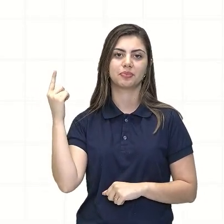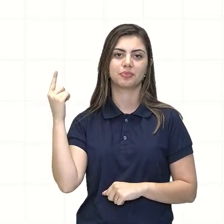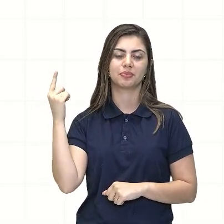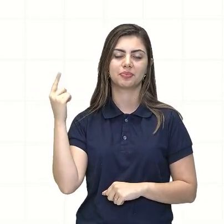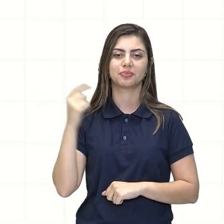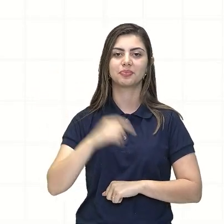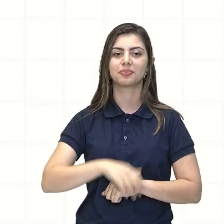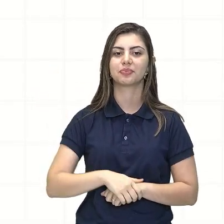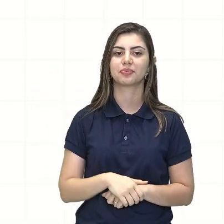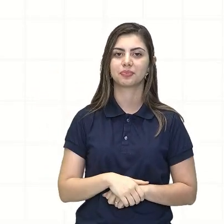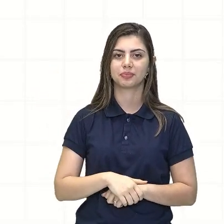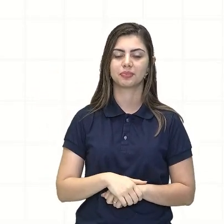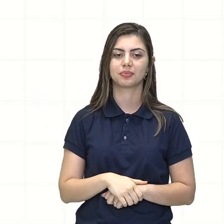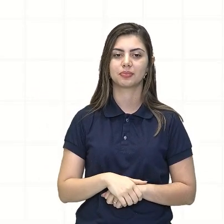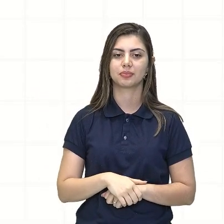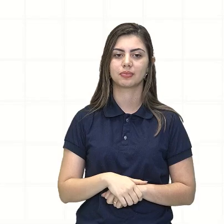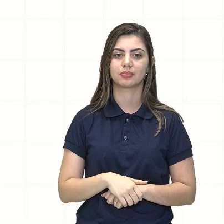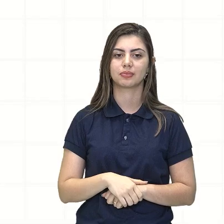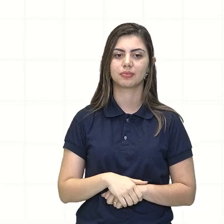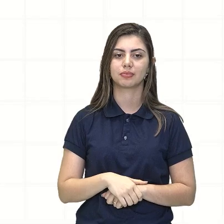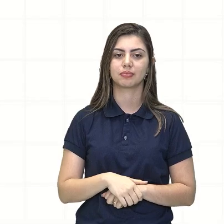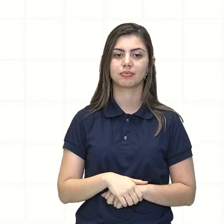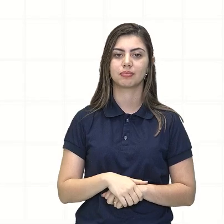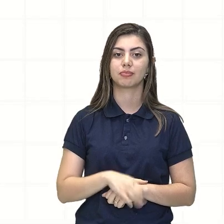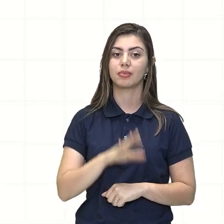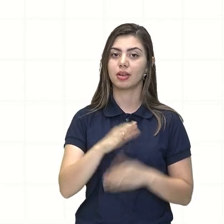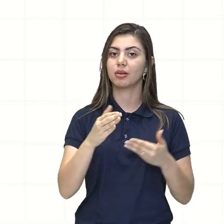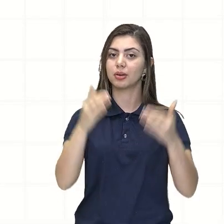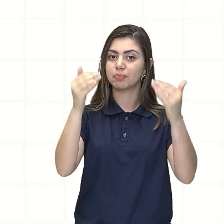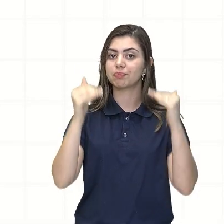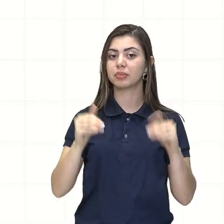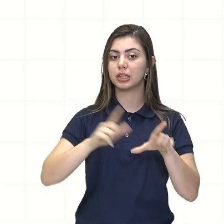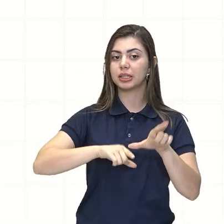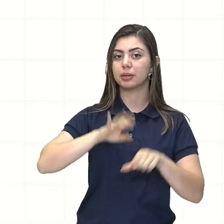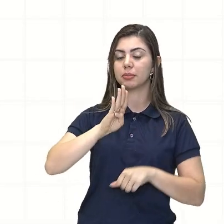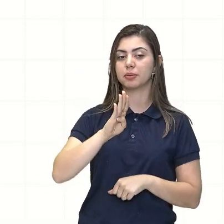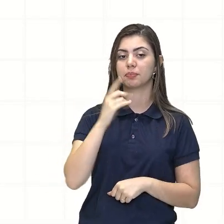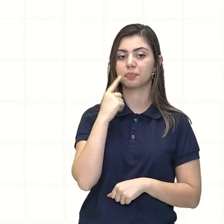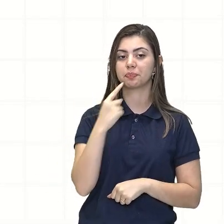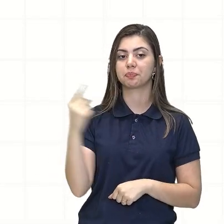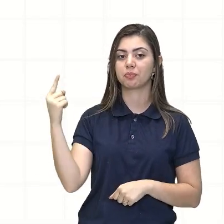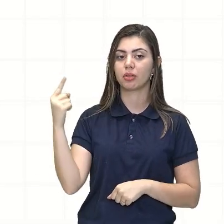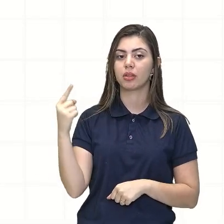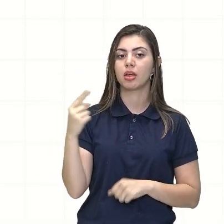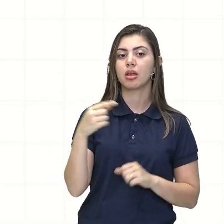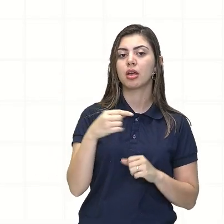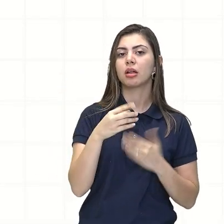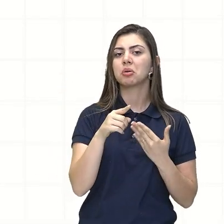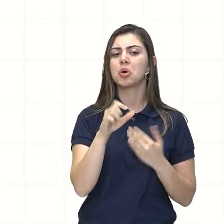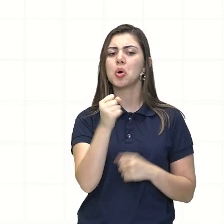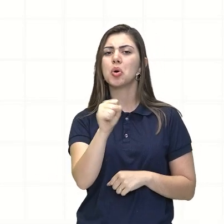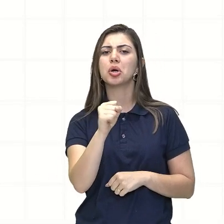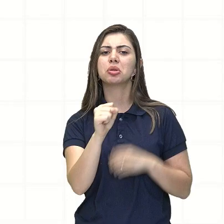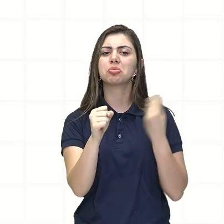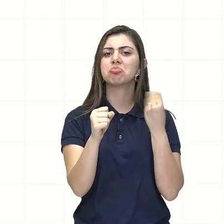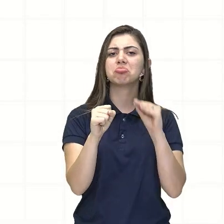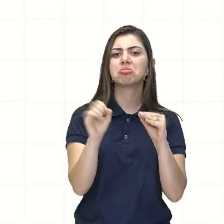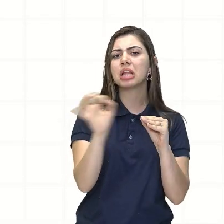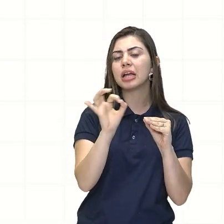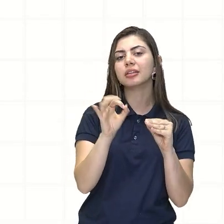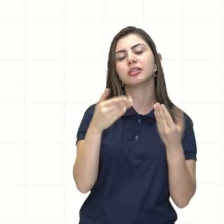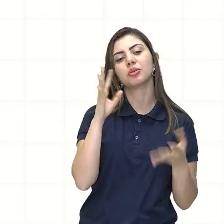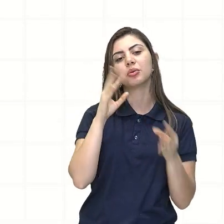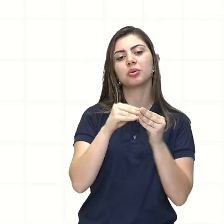Ok? Igual, vamos aqui a próxima. Sinal do 8 não aparece, então é mais.